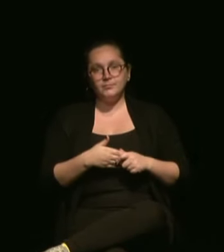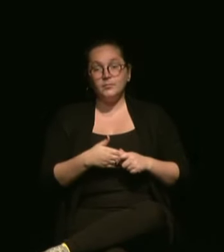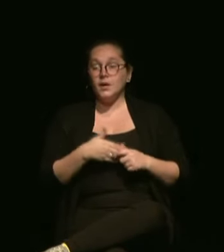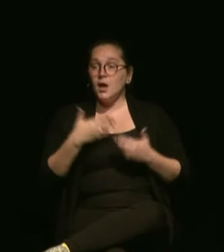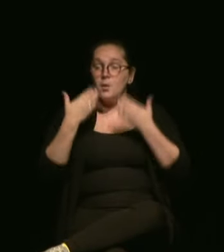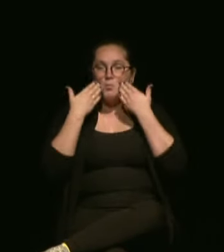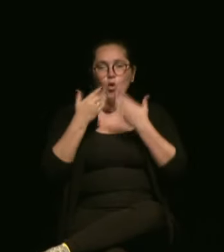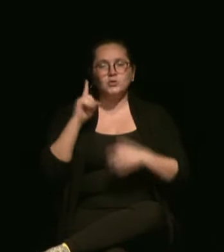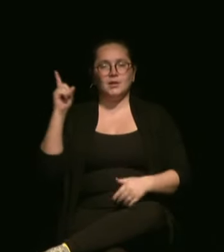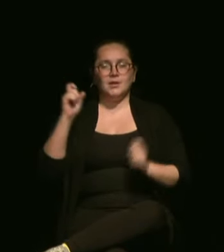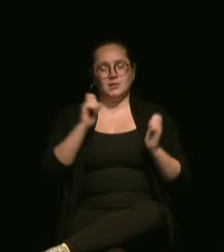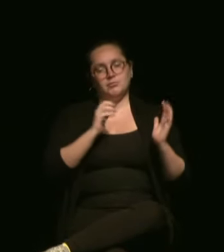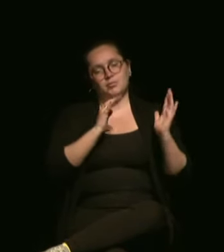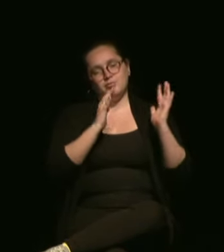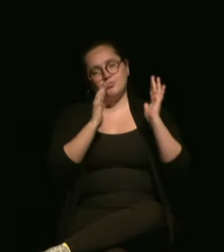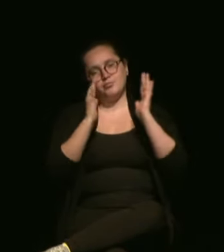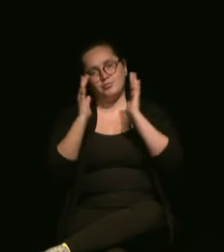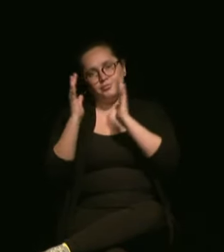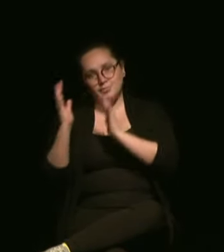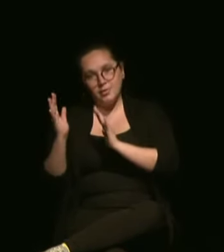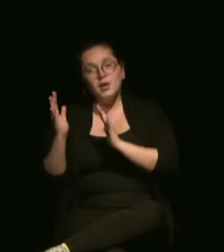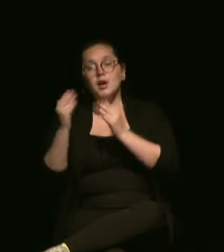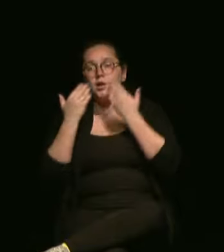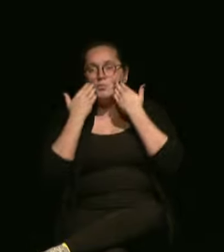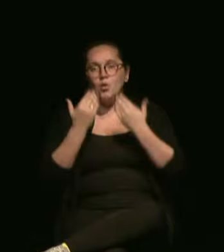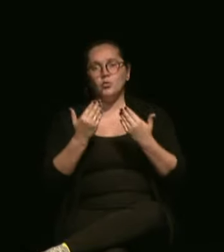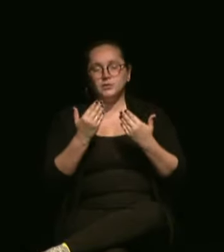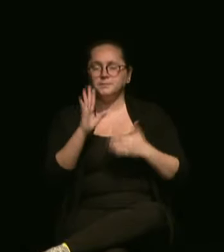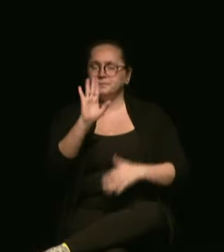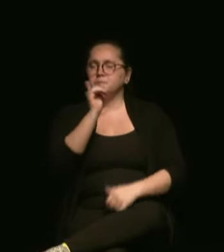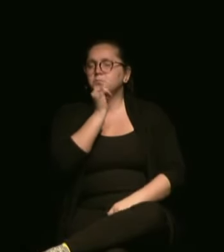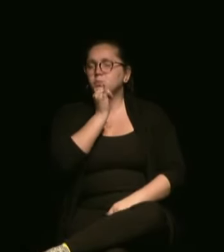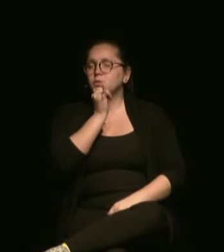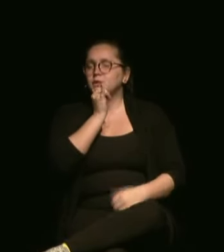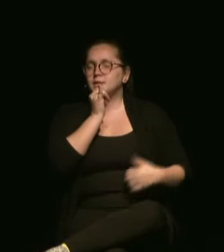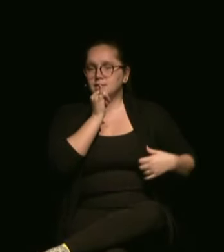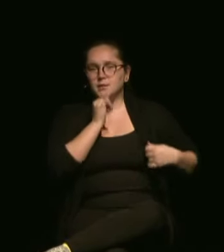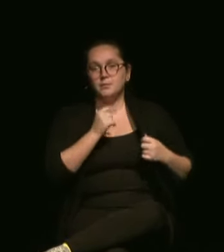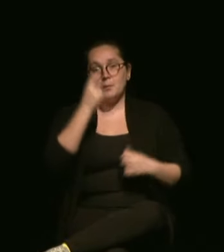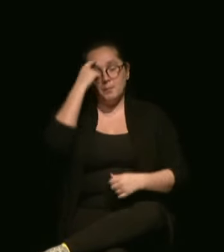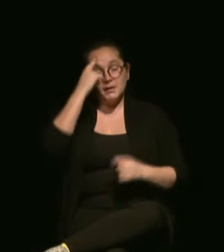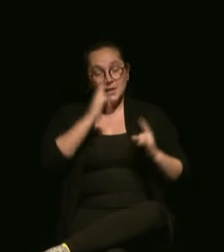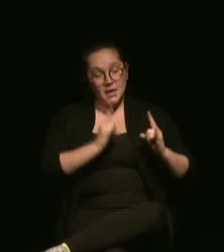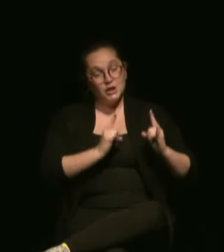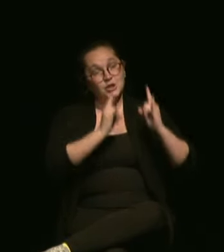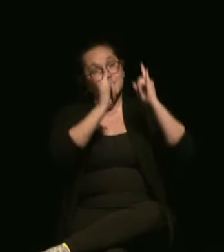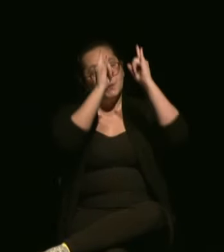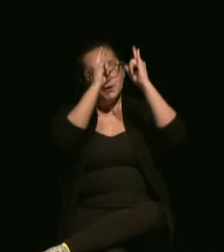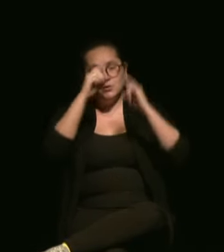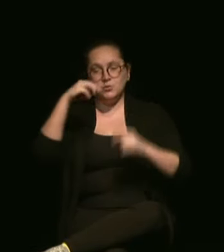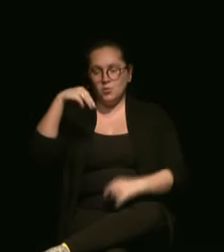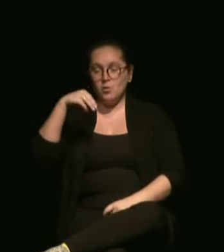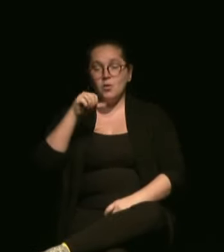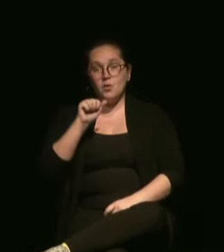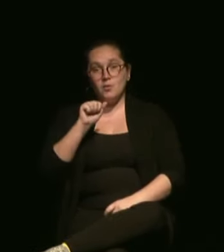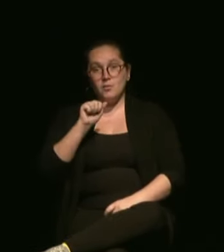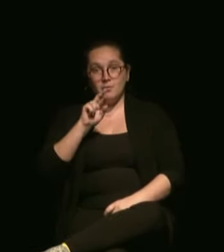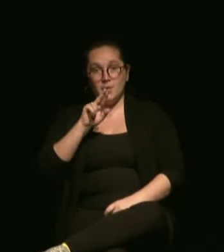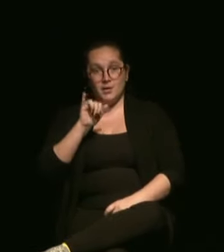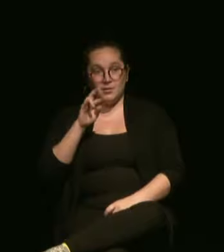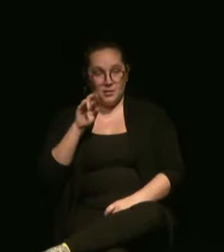Aparece aqui de maneira muito clara. Pensem, por exemplo, no Edifício Master. Muita gente que escreveu